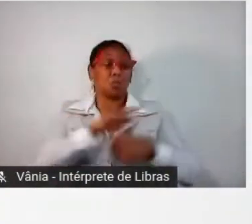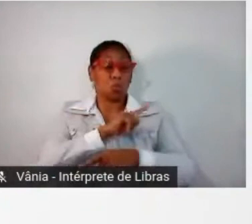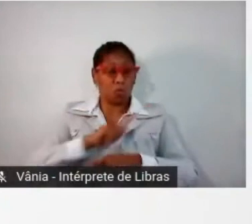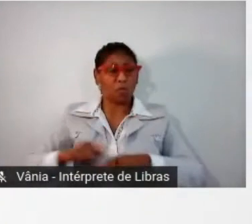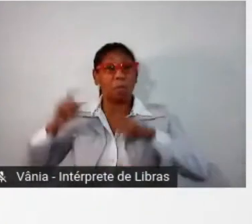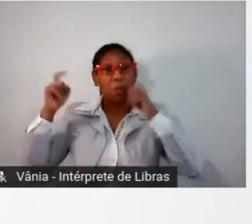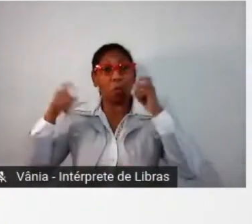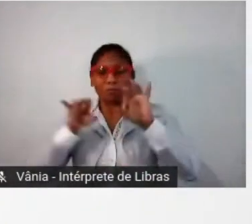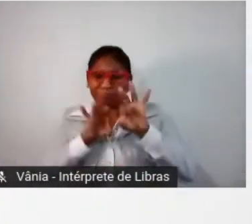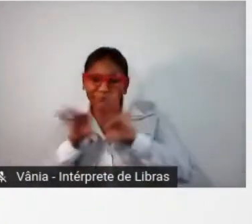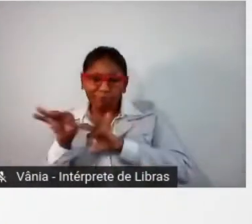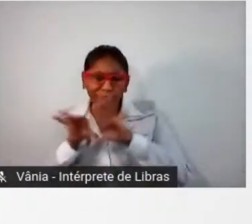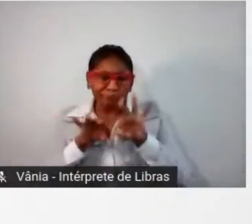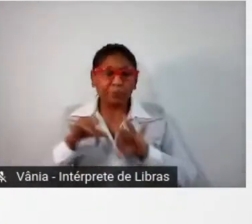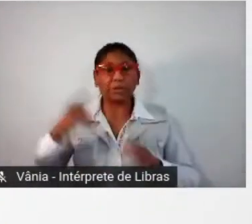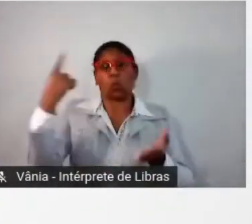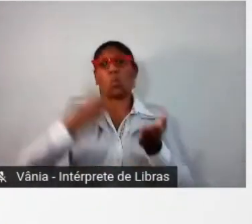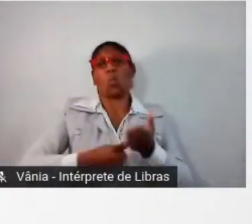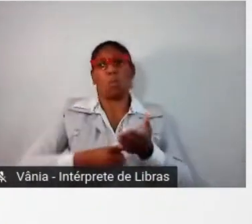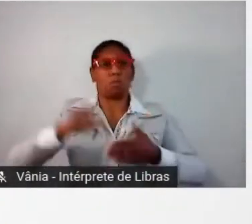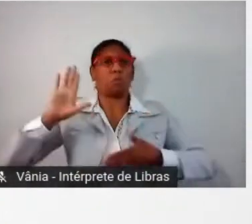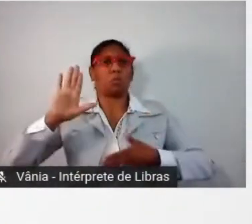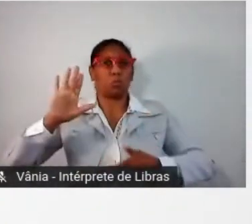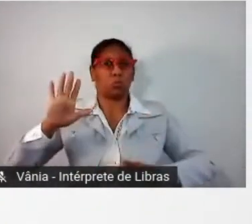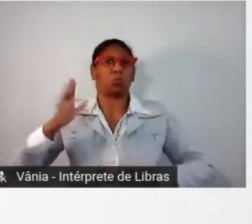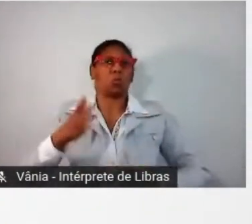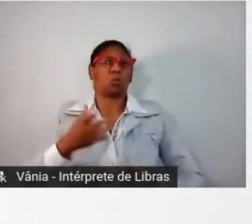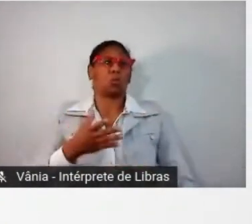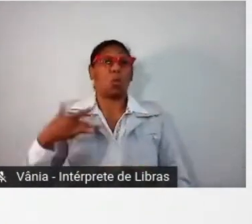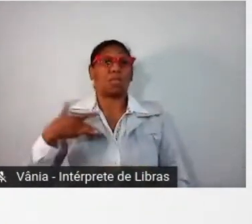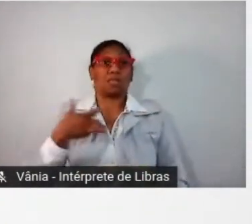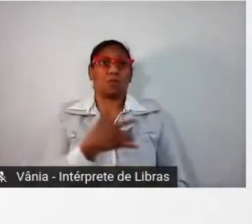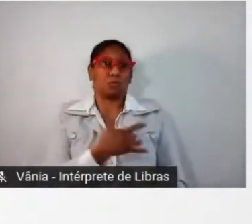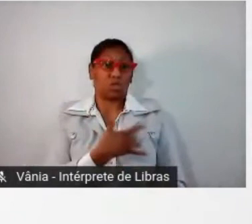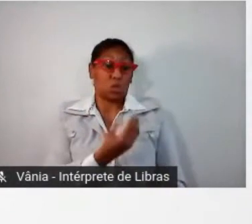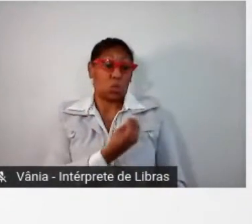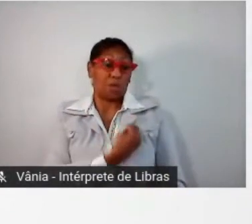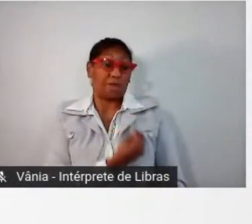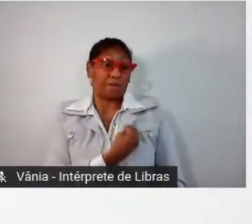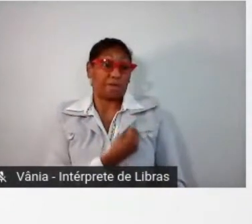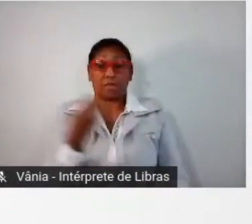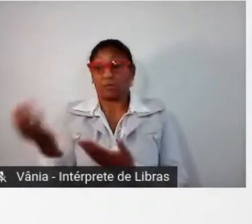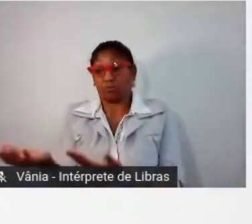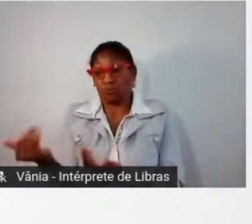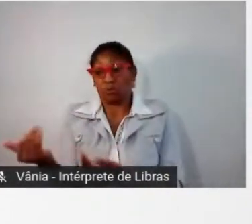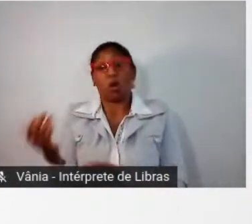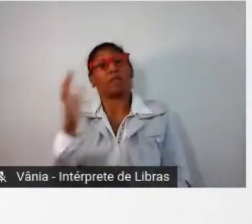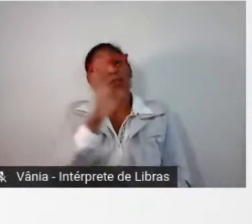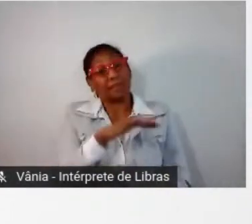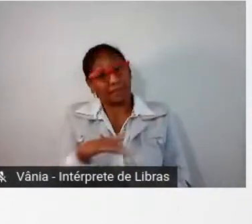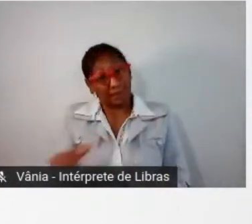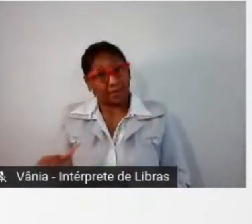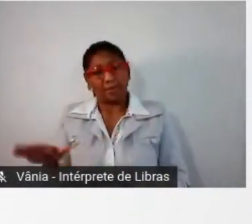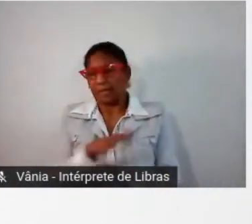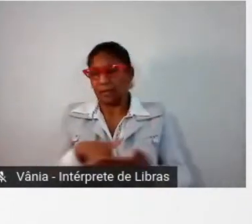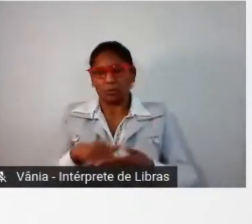Estado tem compromisso com a saúde e com a vida das crianças e jovens e de todos que trabalham